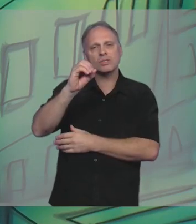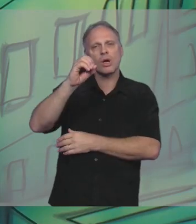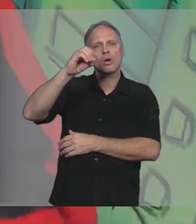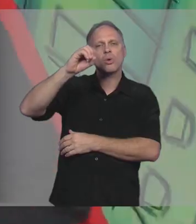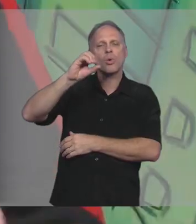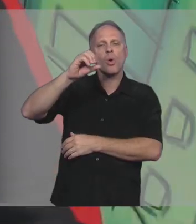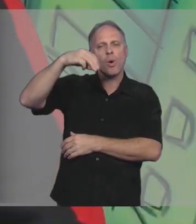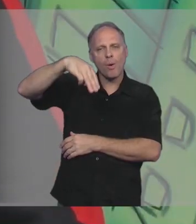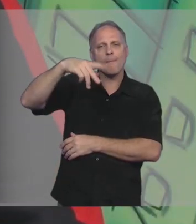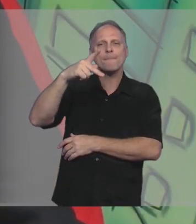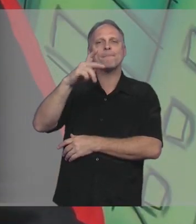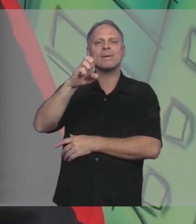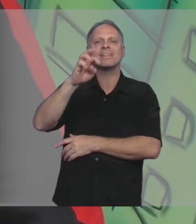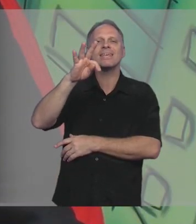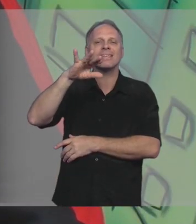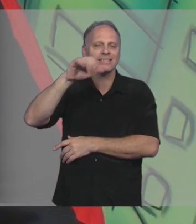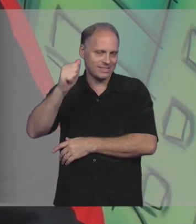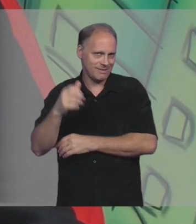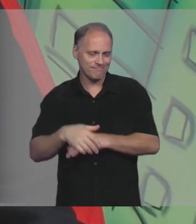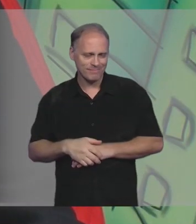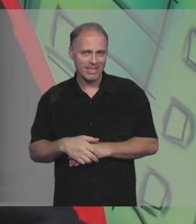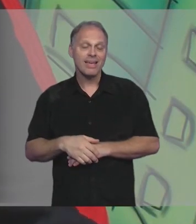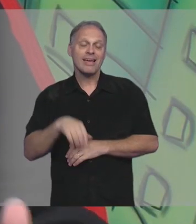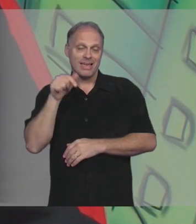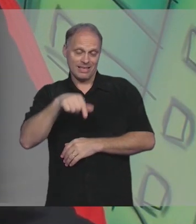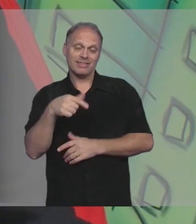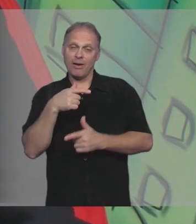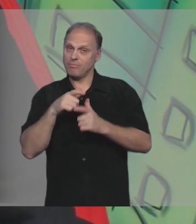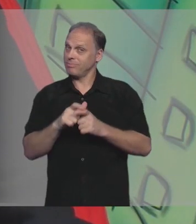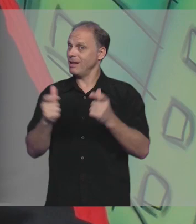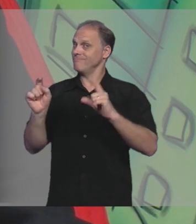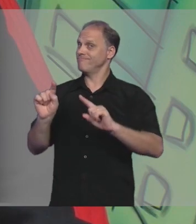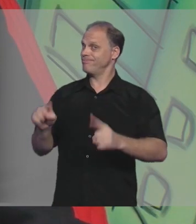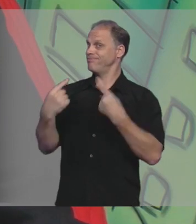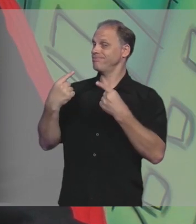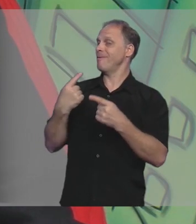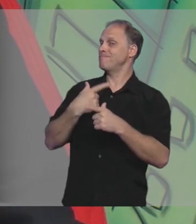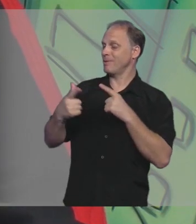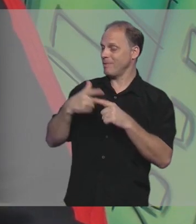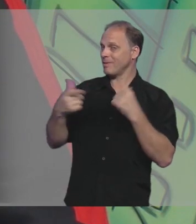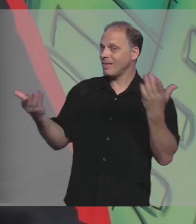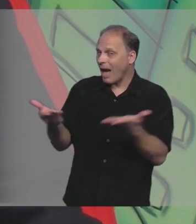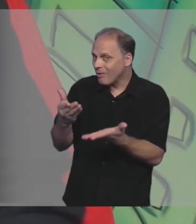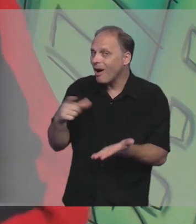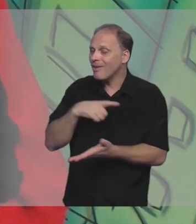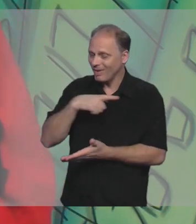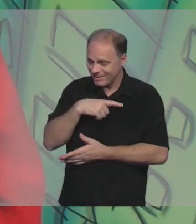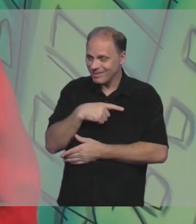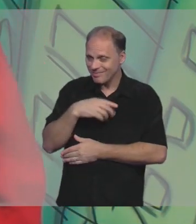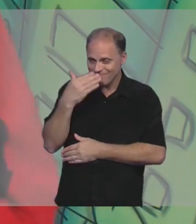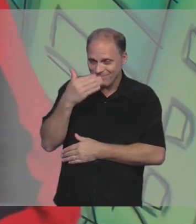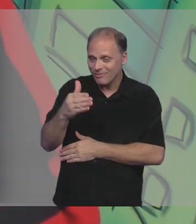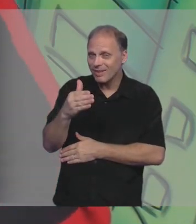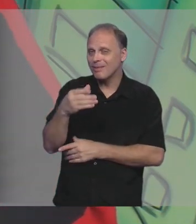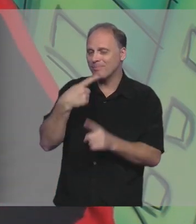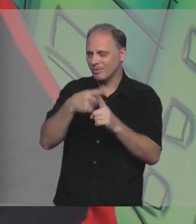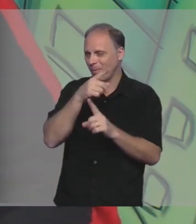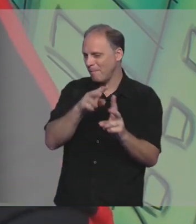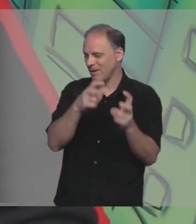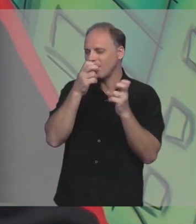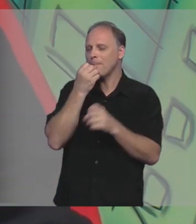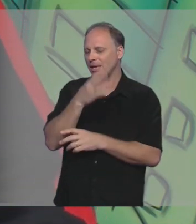Esse exatamente é um grande desafio e diríamos um grande problema que nós vamos enfrentar agora, tá? Porque você destacou bem,